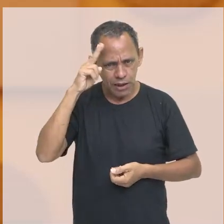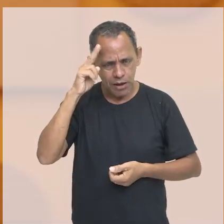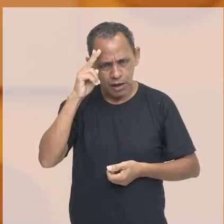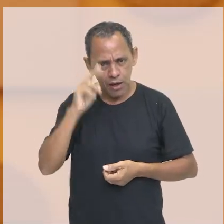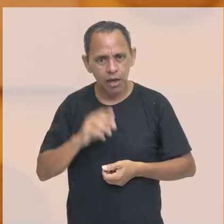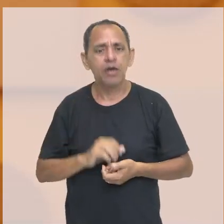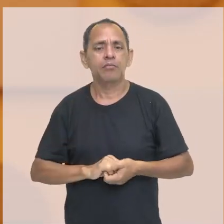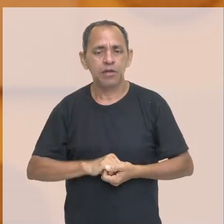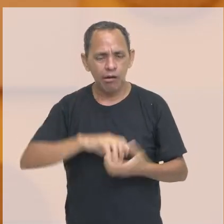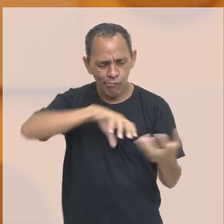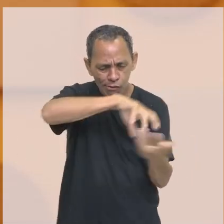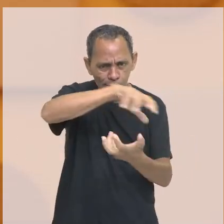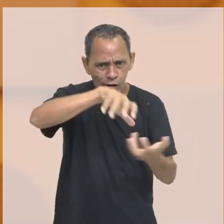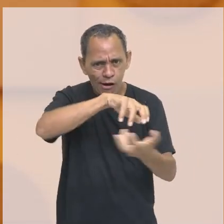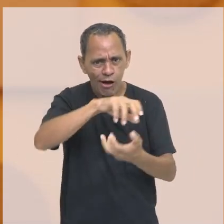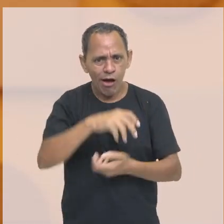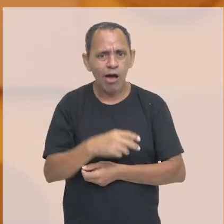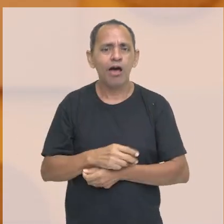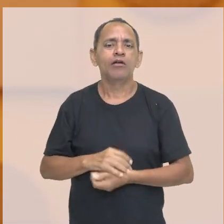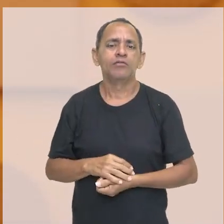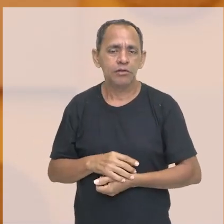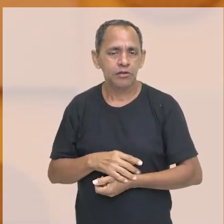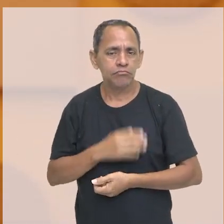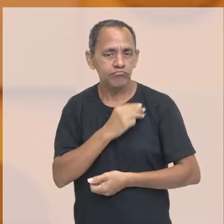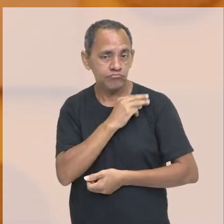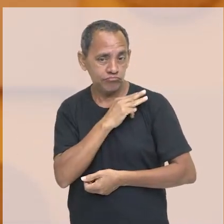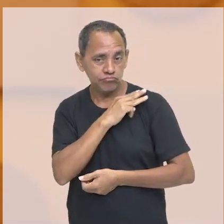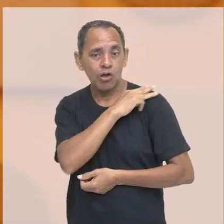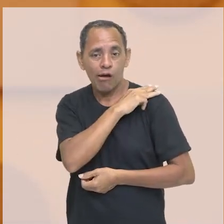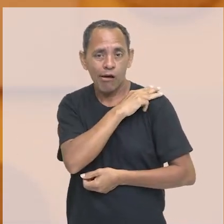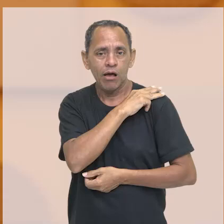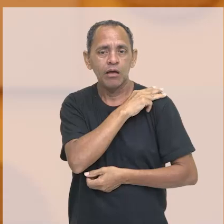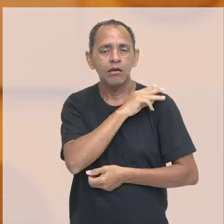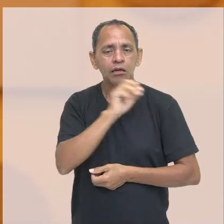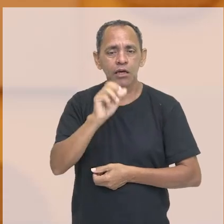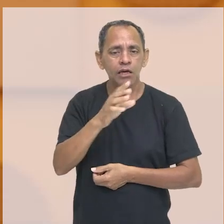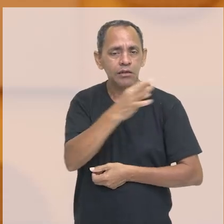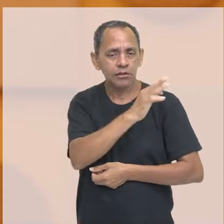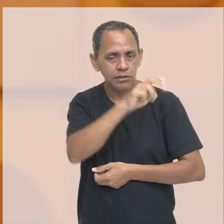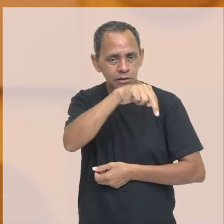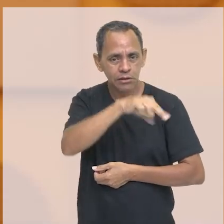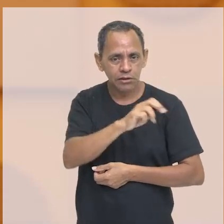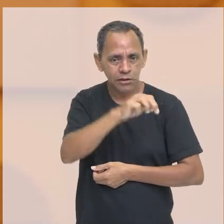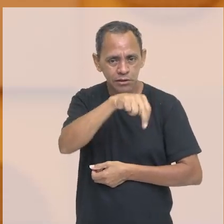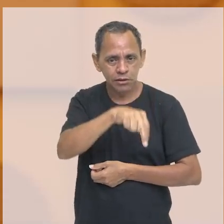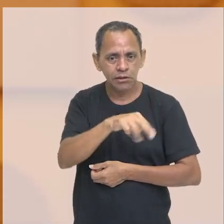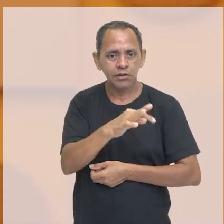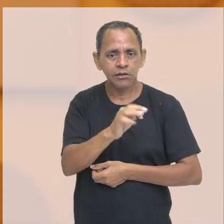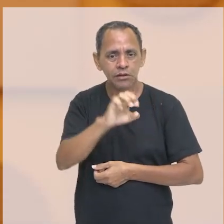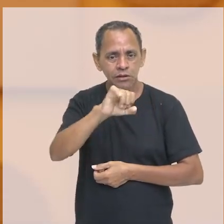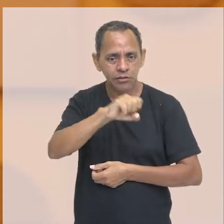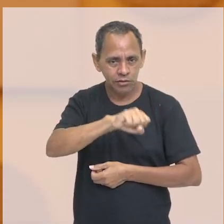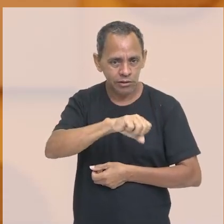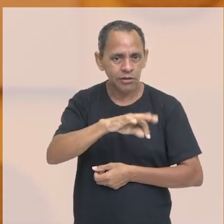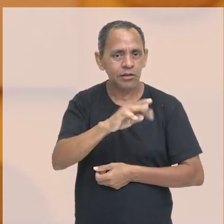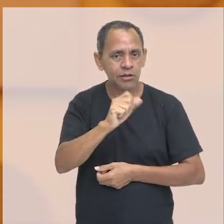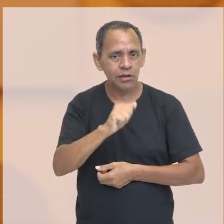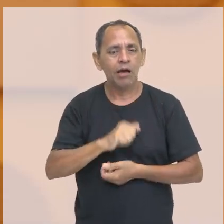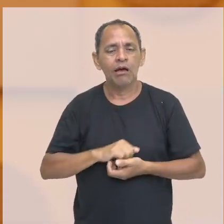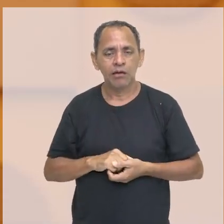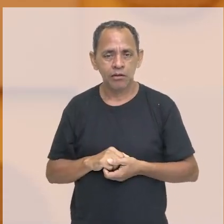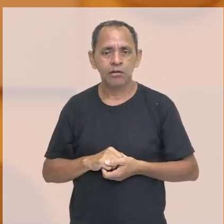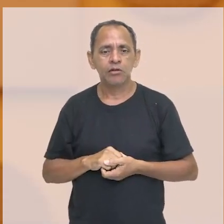Ele imaginava que ele receberia essa ajuda desses líderes, mas acabou que eles não